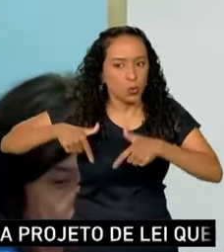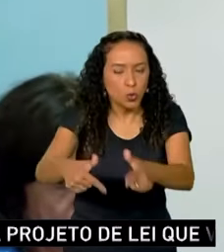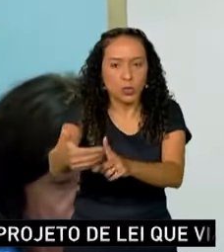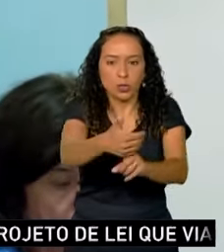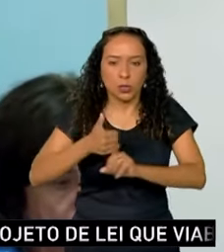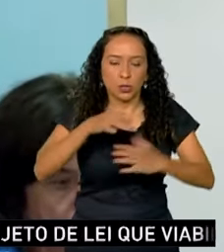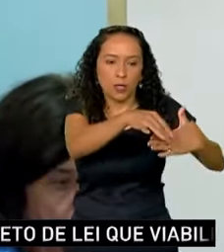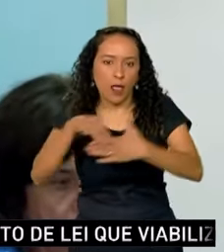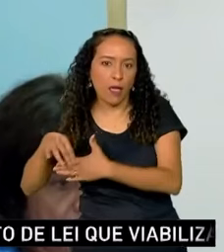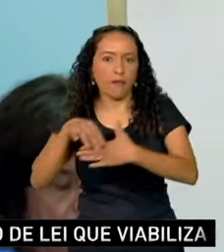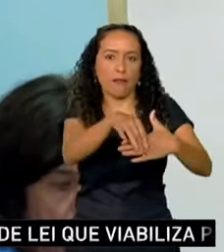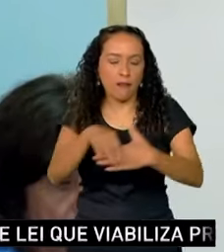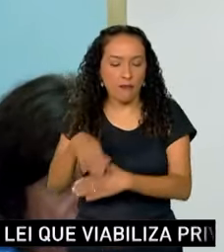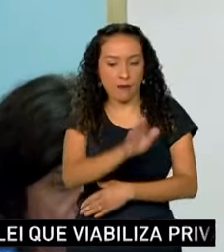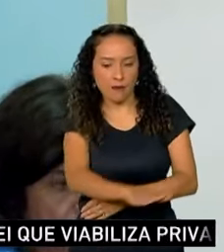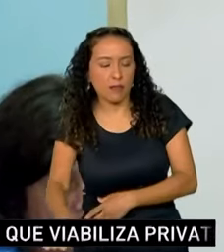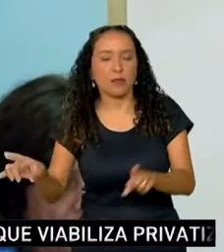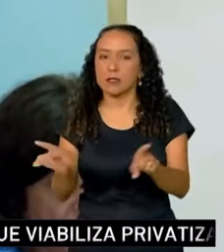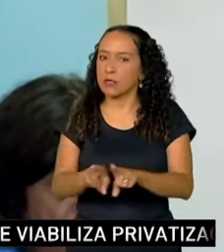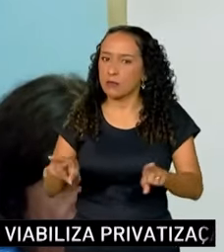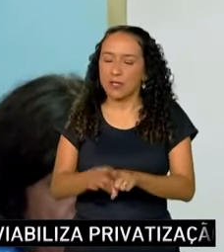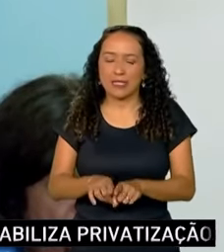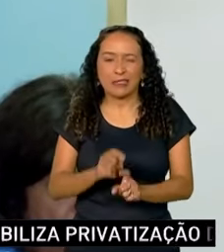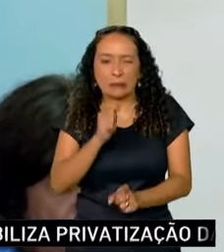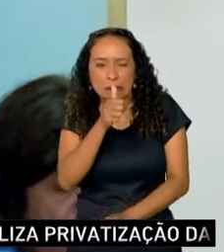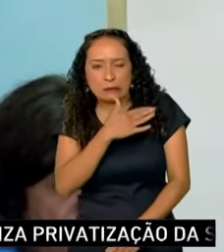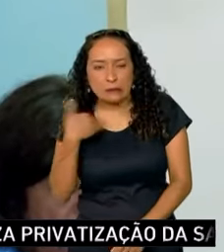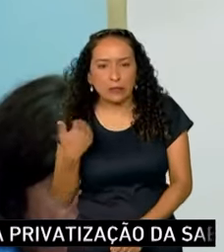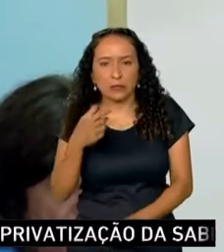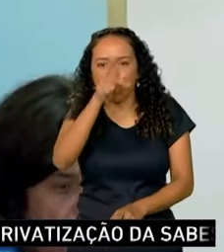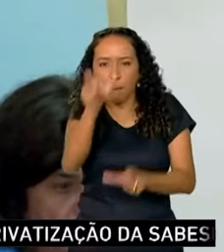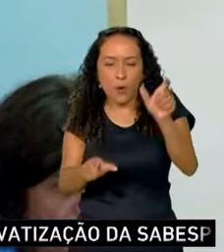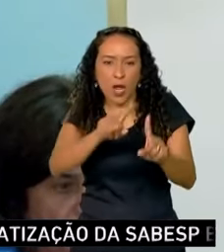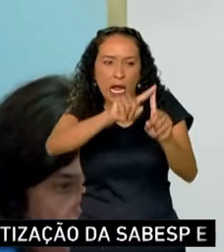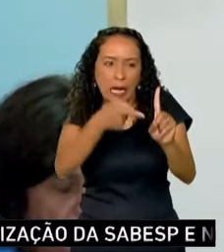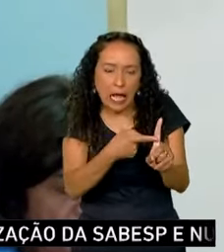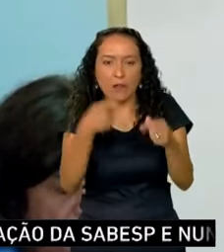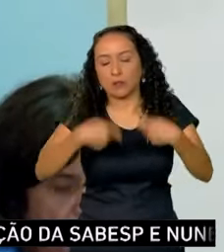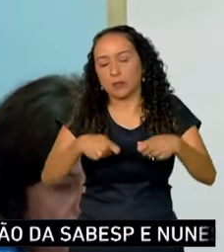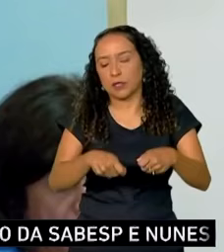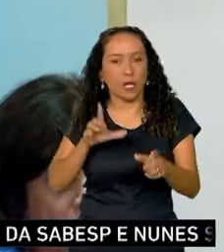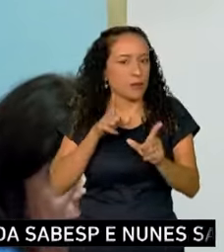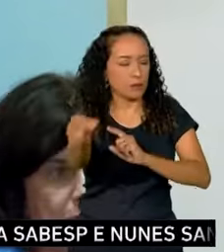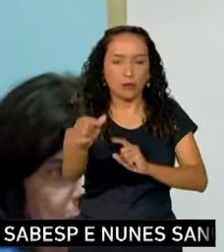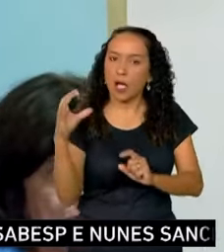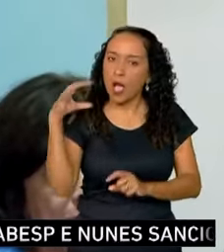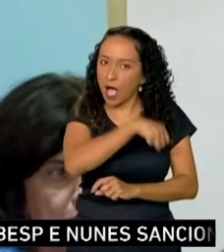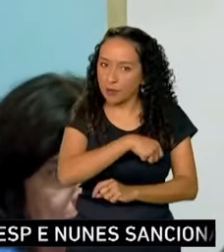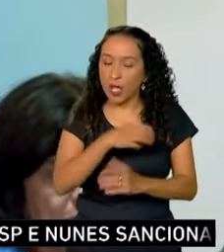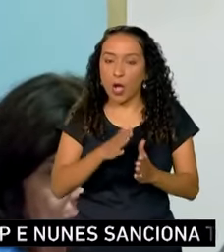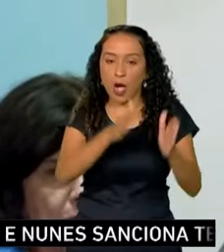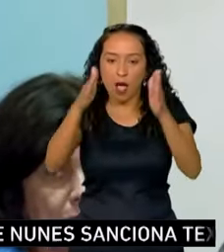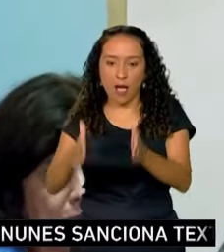pessoas, crianças em estado praticamente terminal, grávidas que estavam precisando sair evacuadas do aeroporto. Agora a fase é